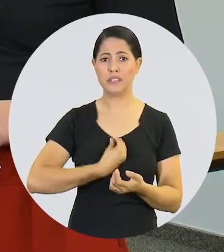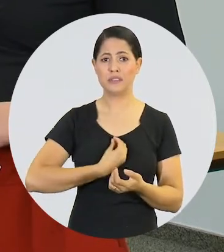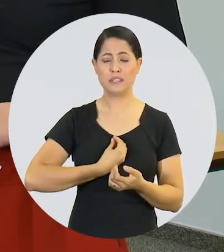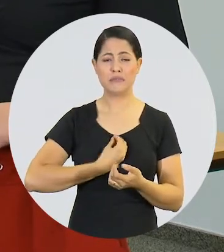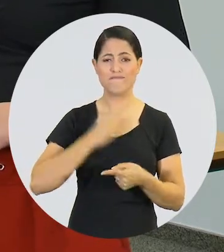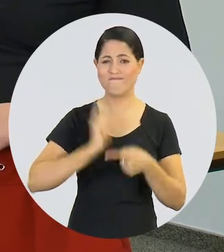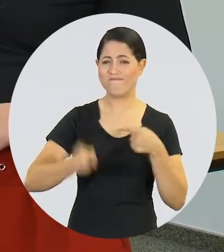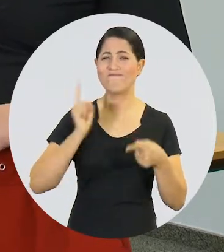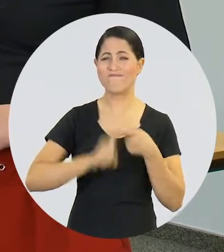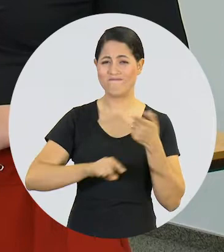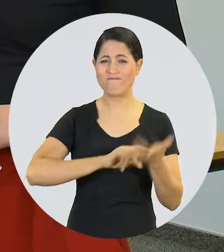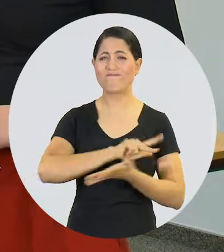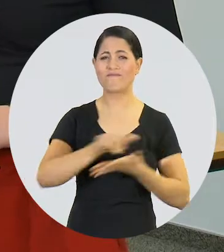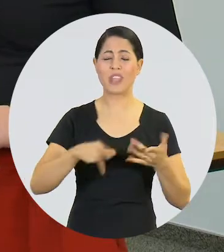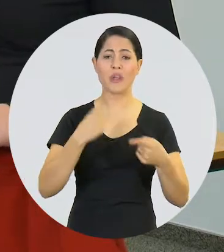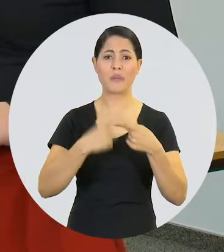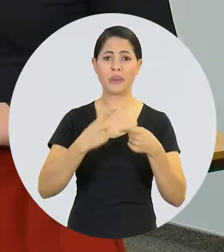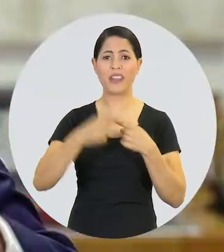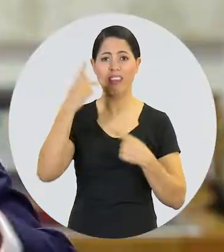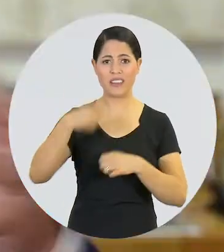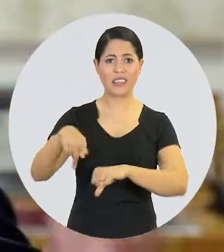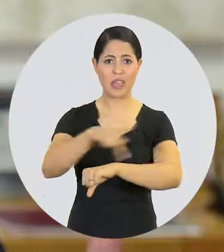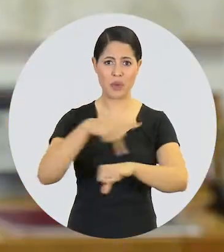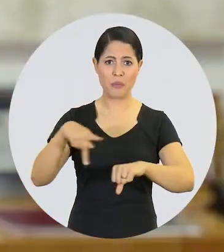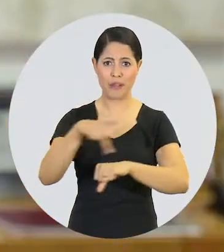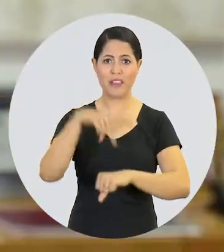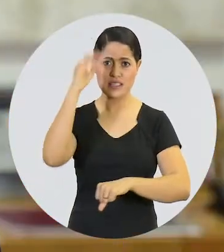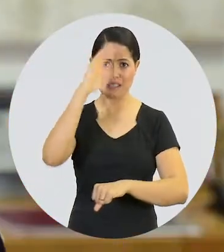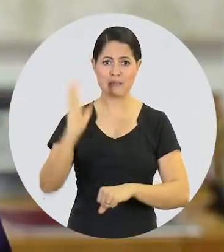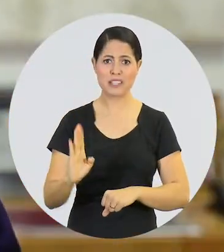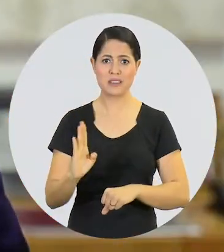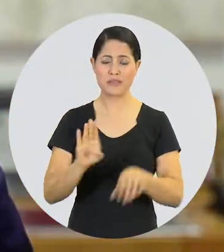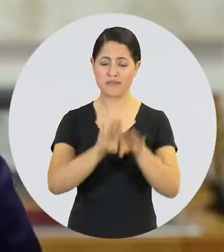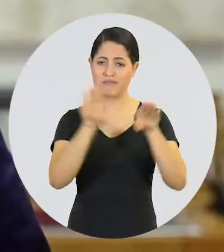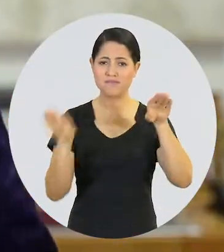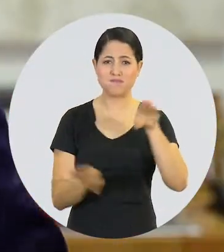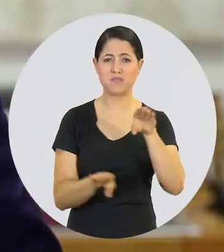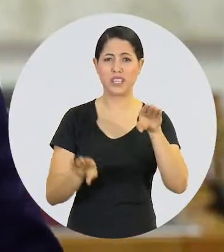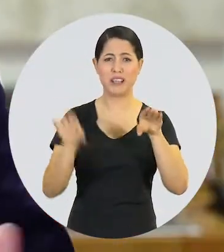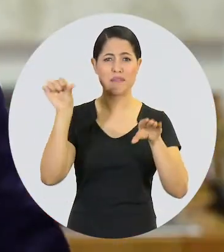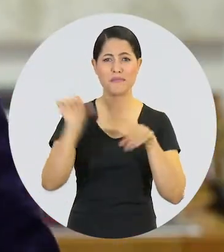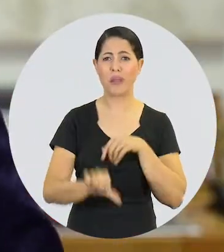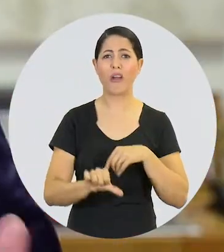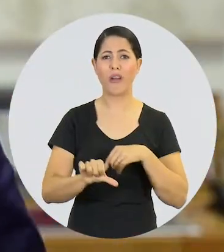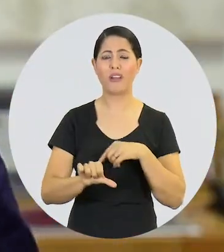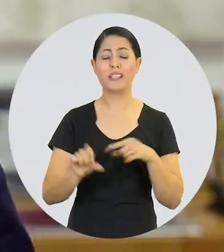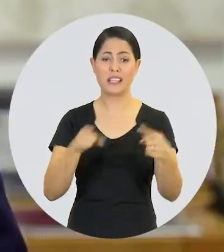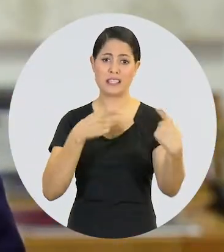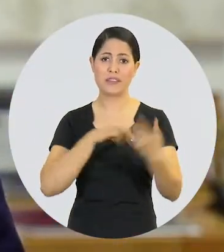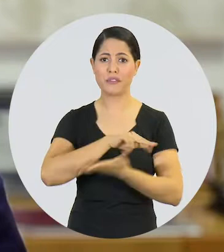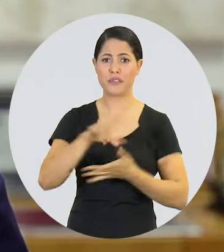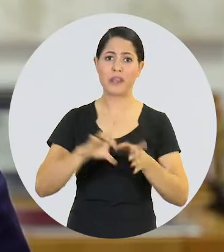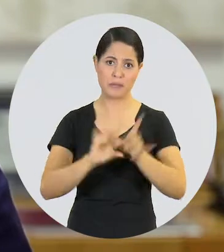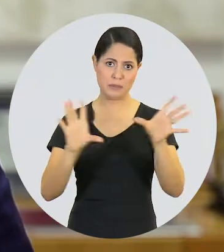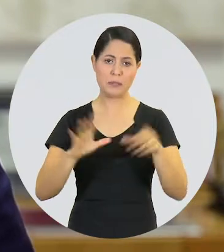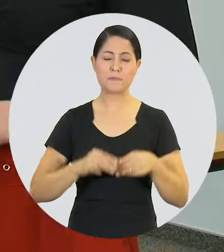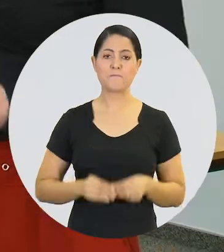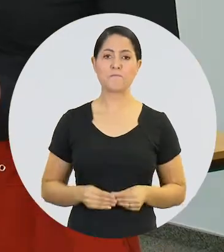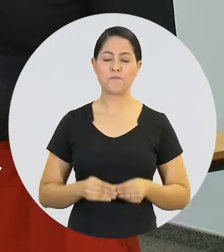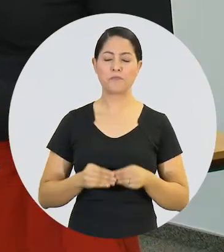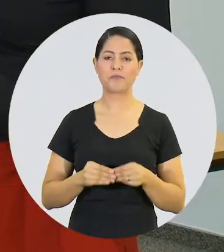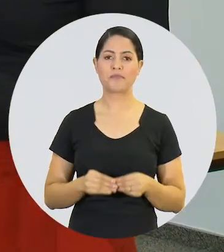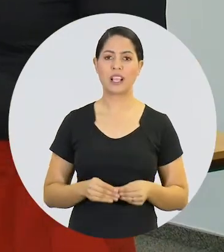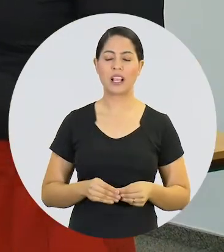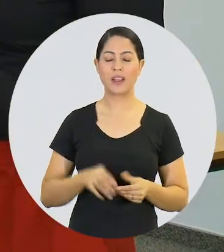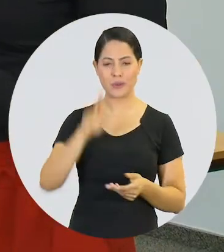um continente marcado por uma desigualdade atroz, que, claro, que impõe desafios à nossa democracia. E